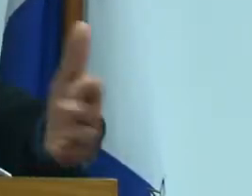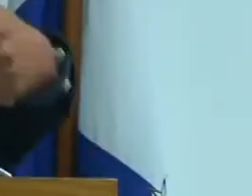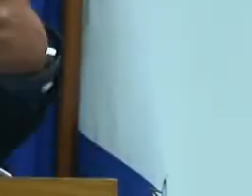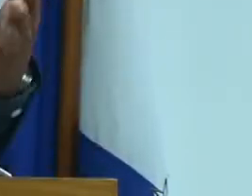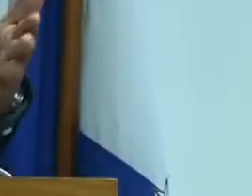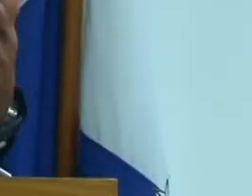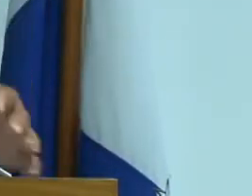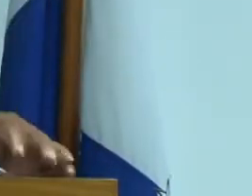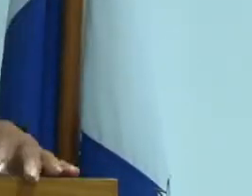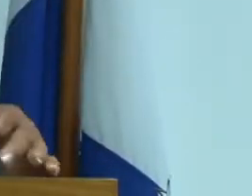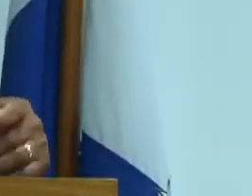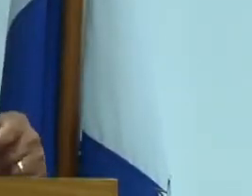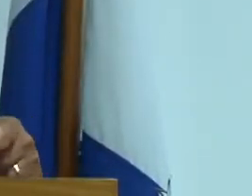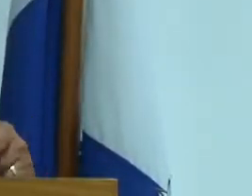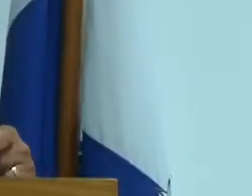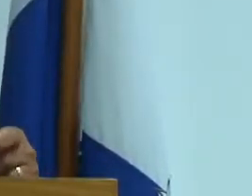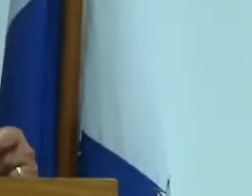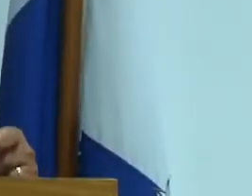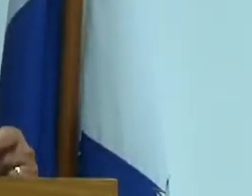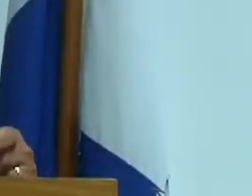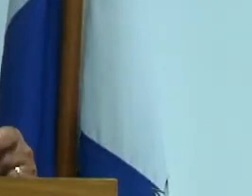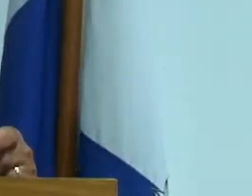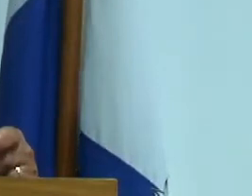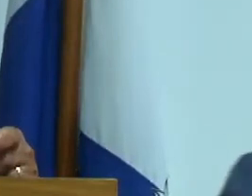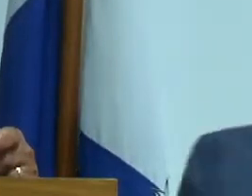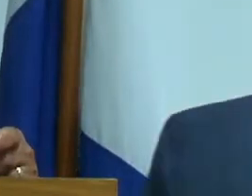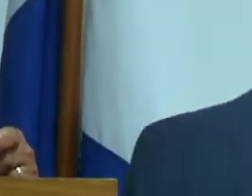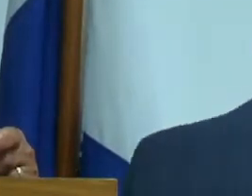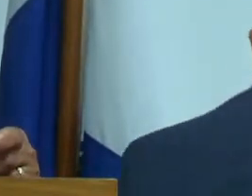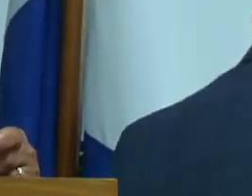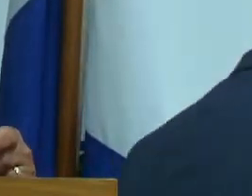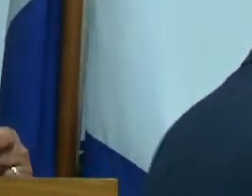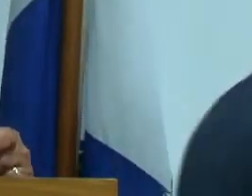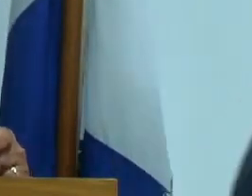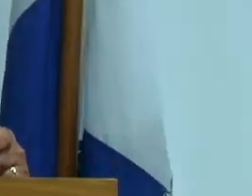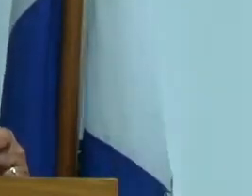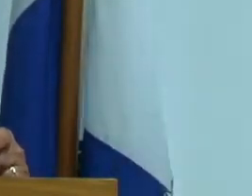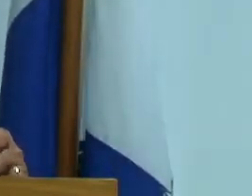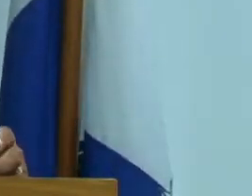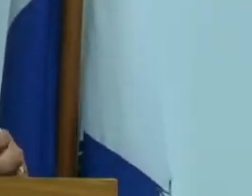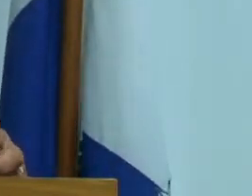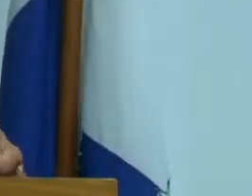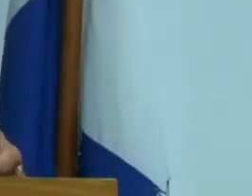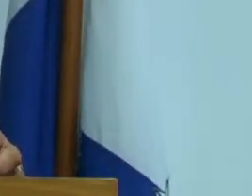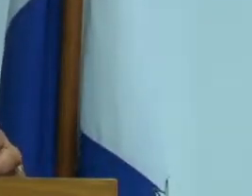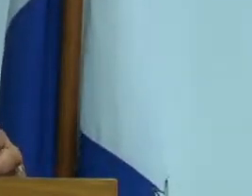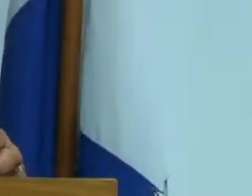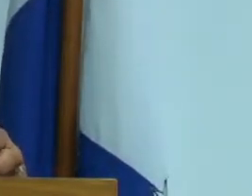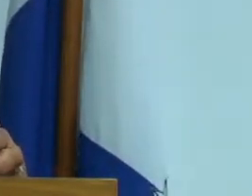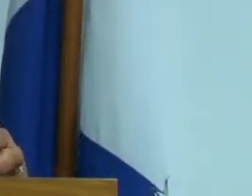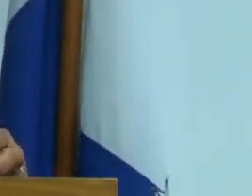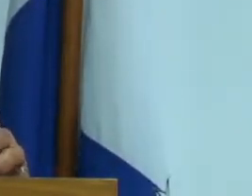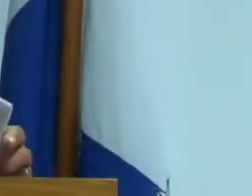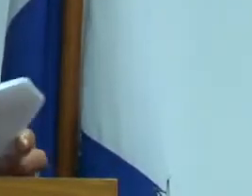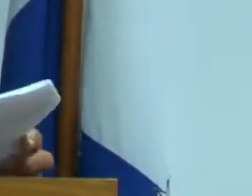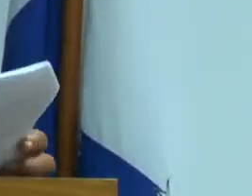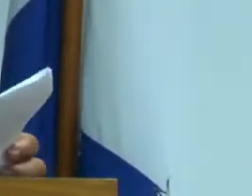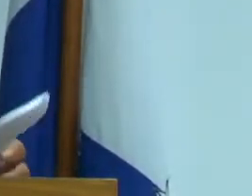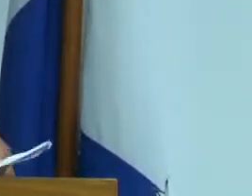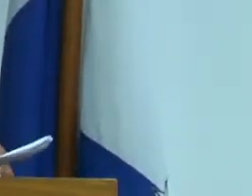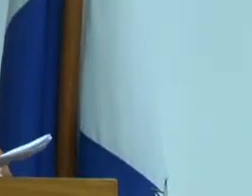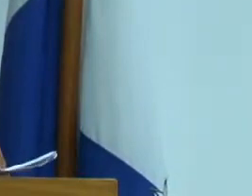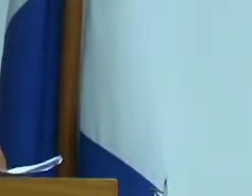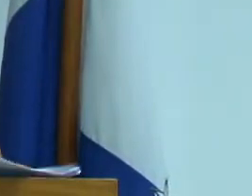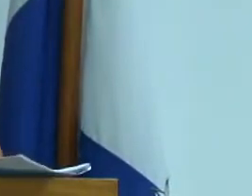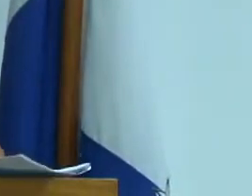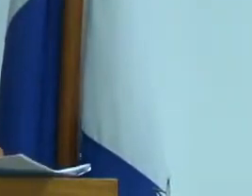tem que agradecer, antes de ler aqui, quero agradecer a Deus primeiro, né, dessa oportunidade, mais uma vez, a gente está aqui lutando pela